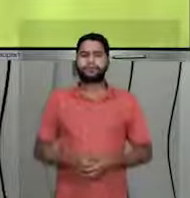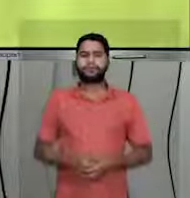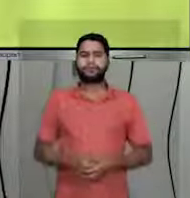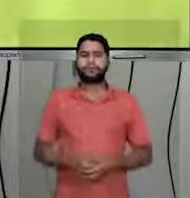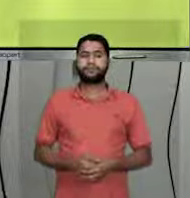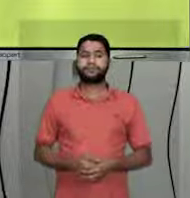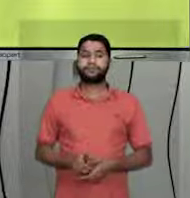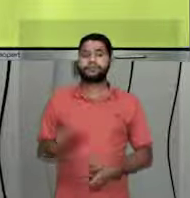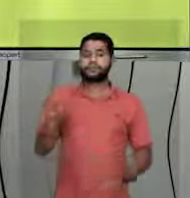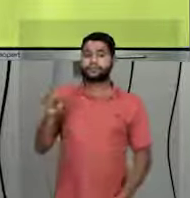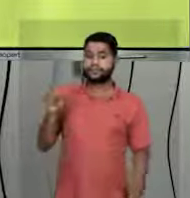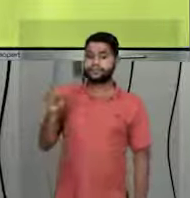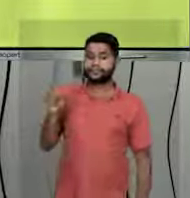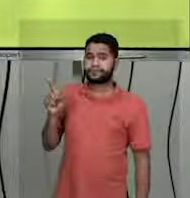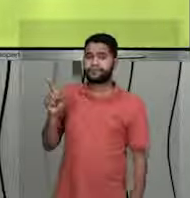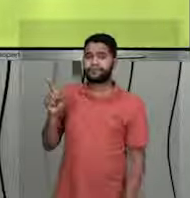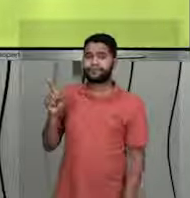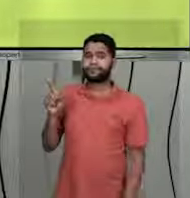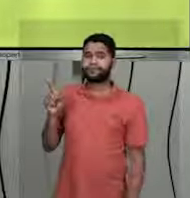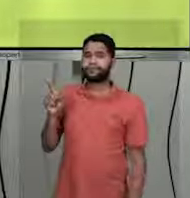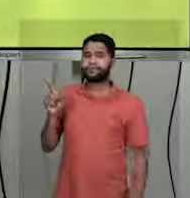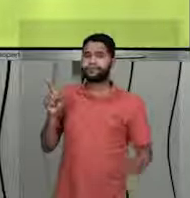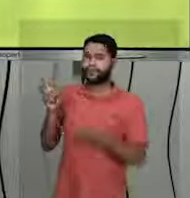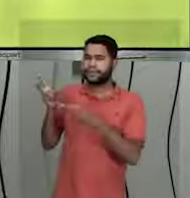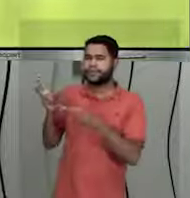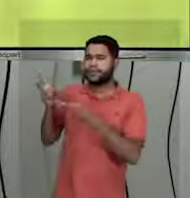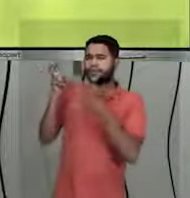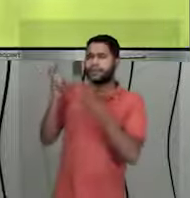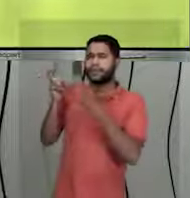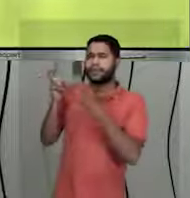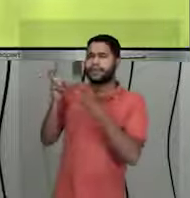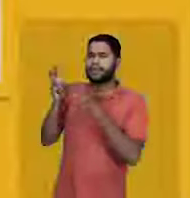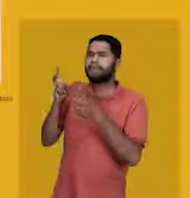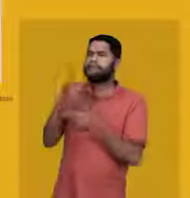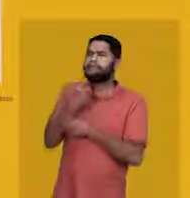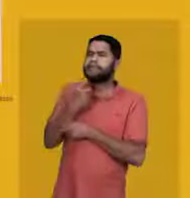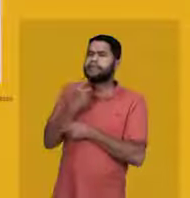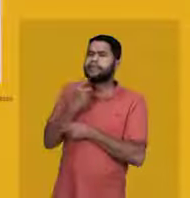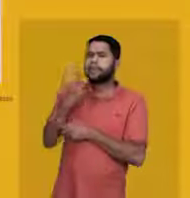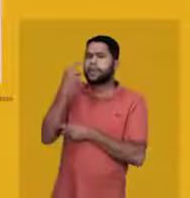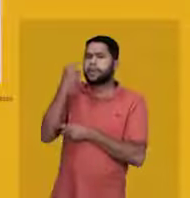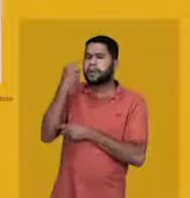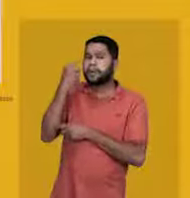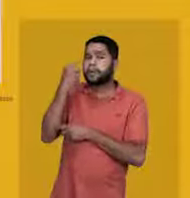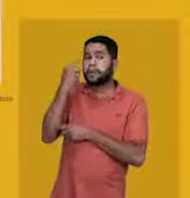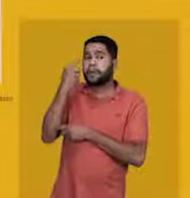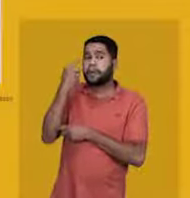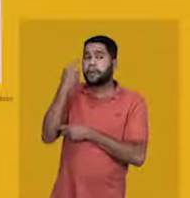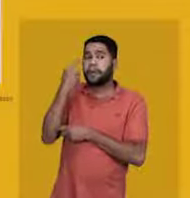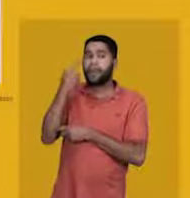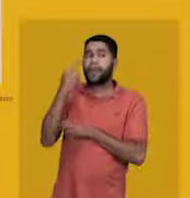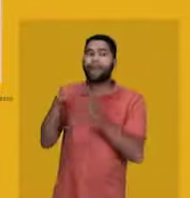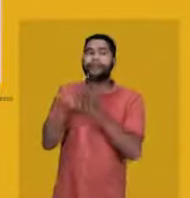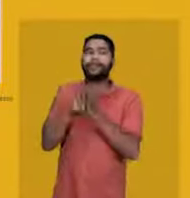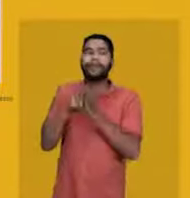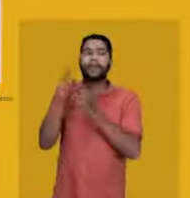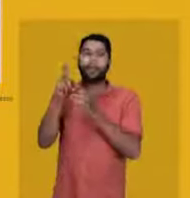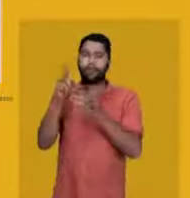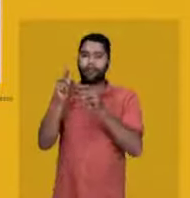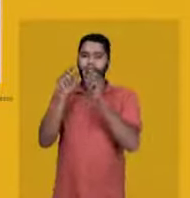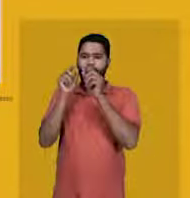Então, aqui, gente, notem uma parte bem avermelhada aqui, os vasos sanguíneos que romperam, tá